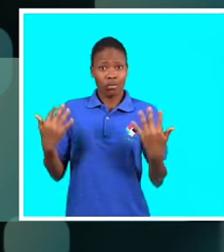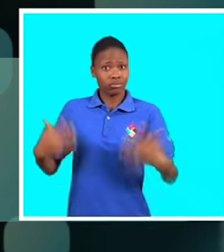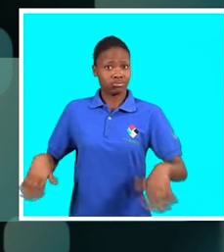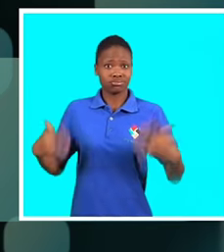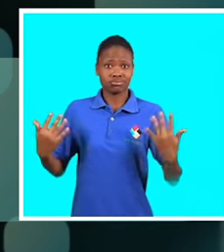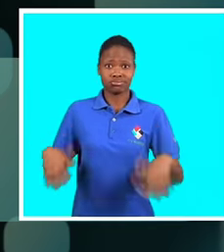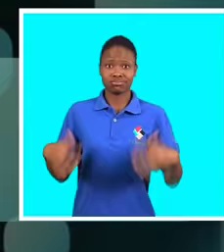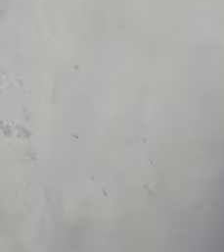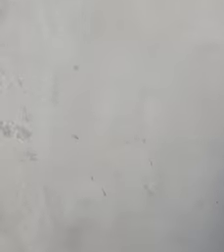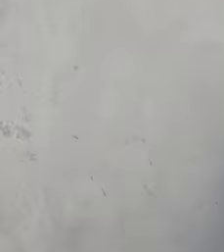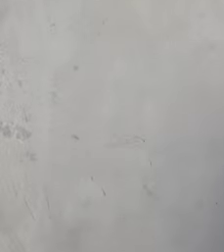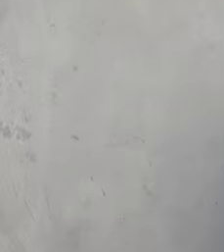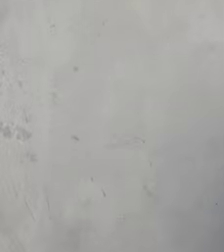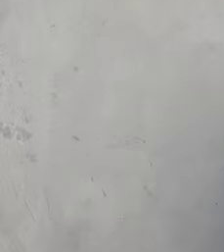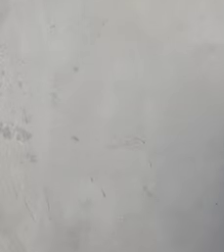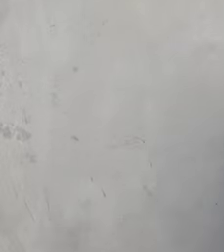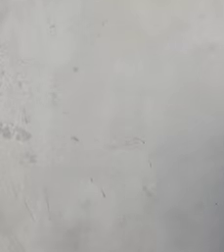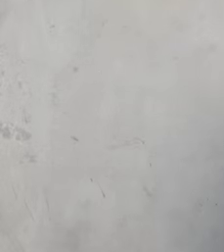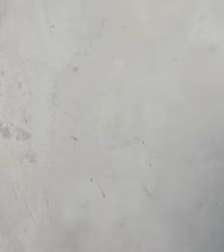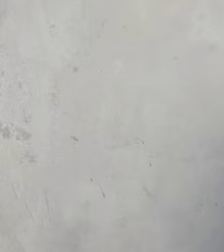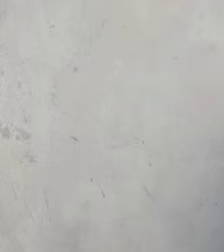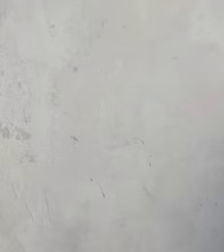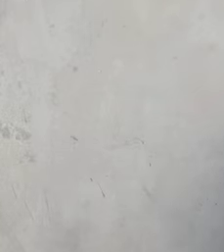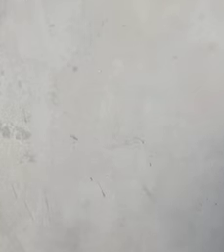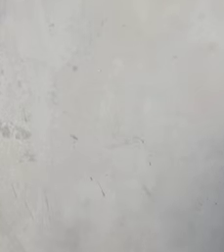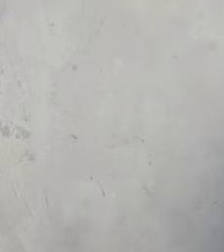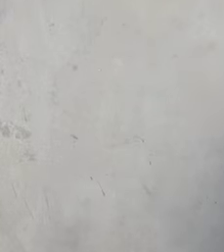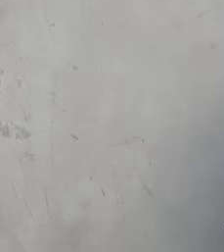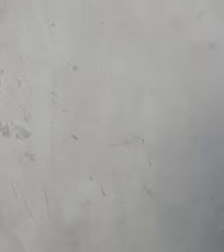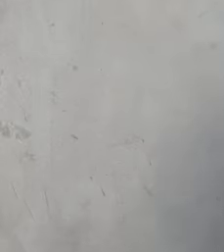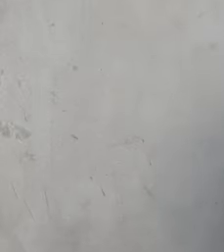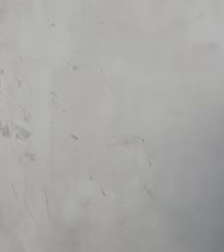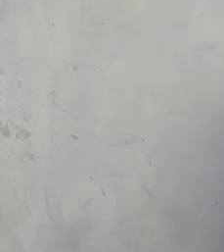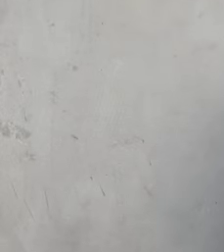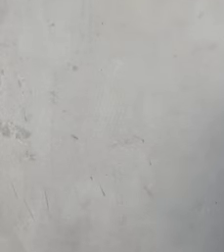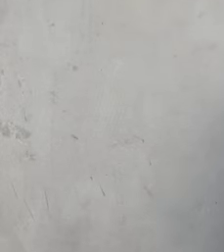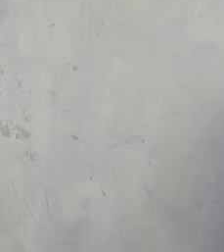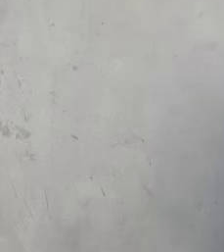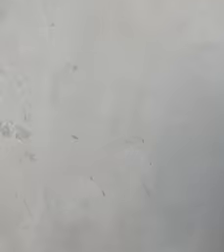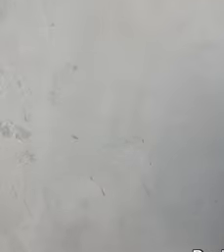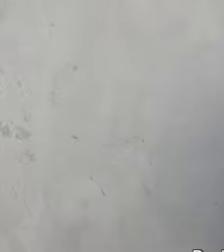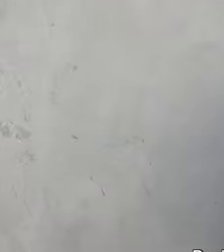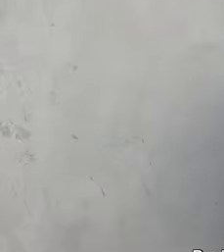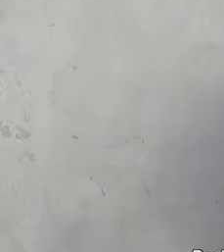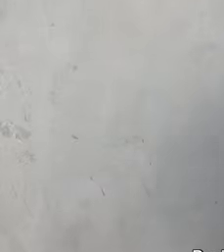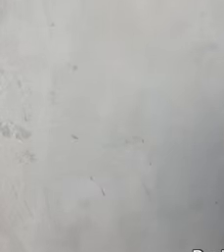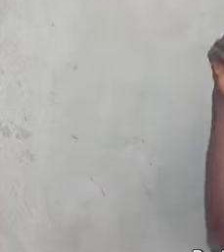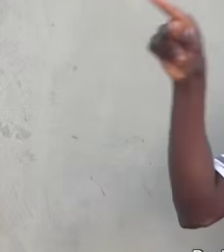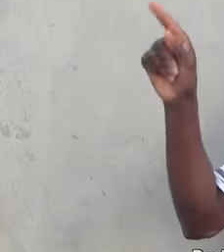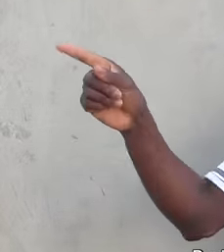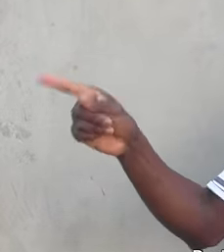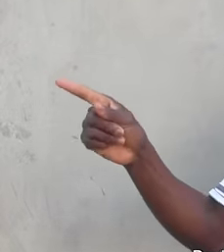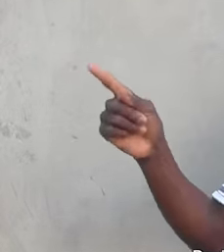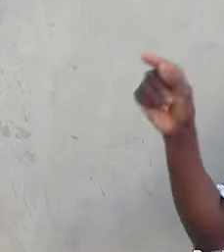mais simples. Nos primeiros cinco ou oito anos, tive algumas dificuldades. Devido ao